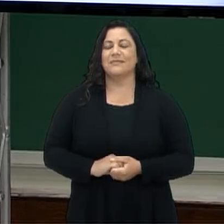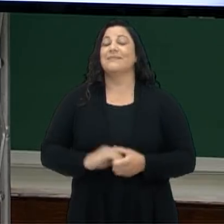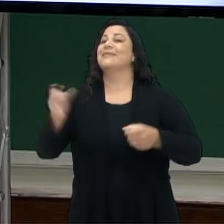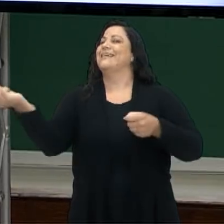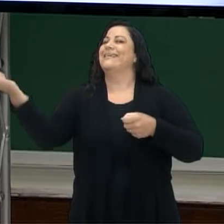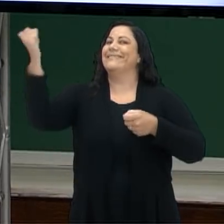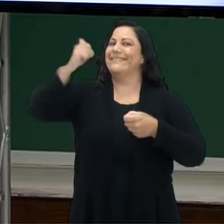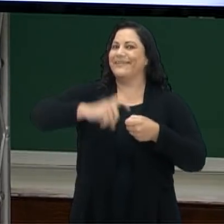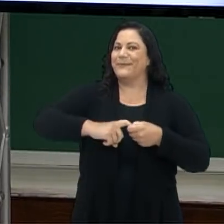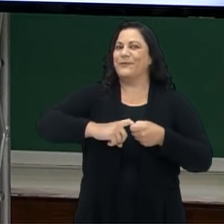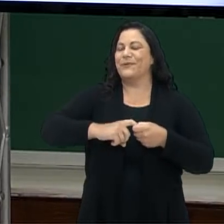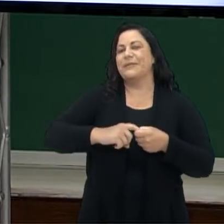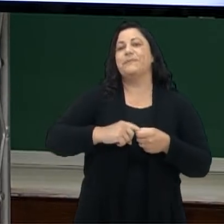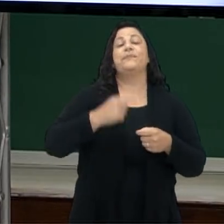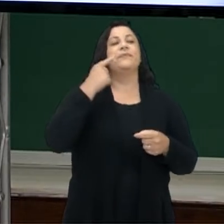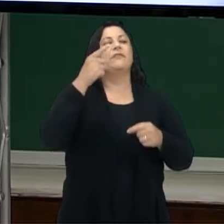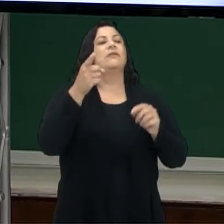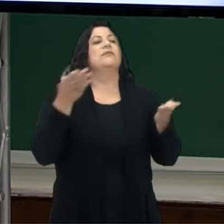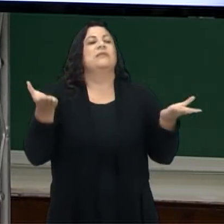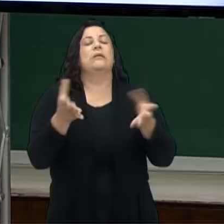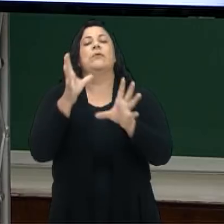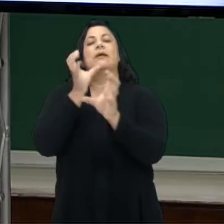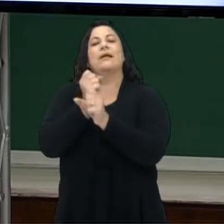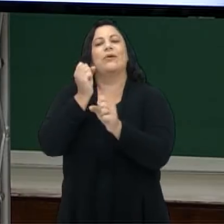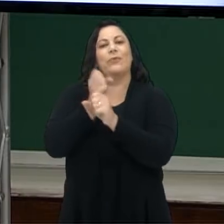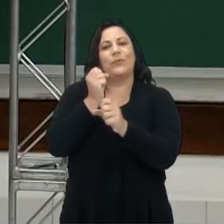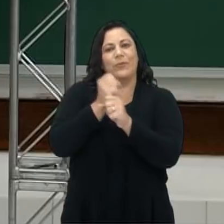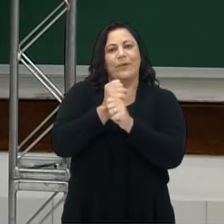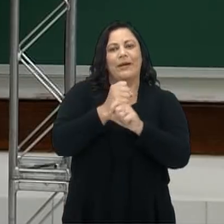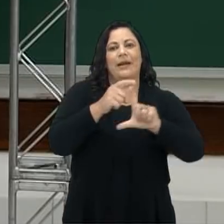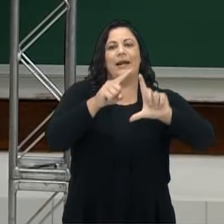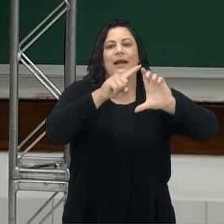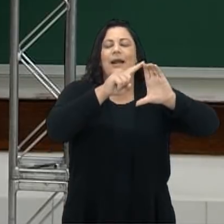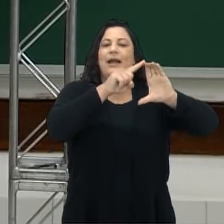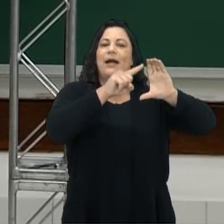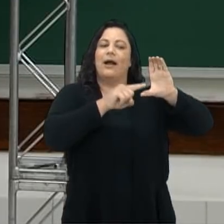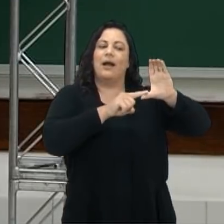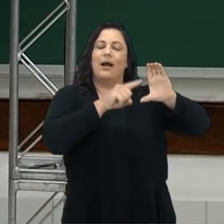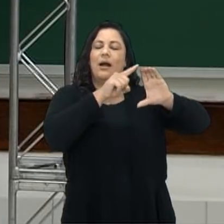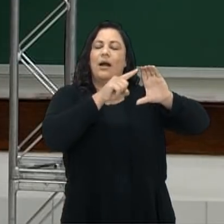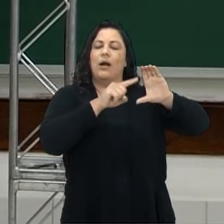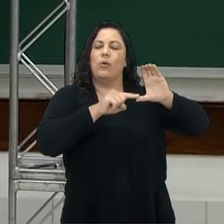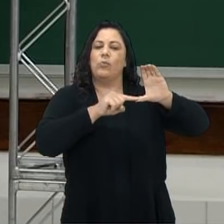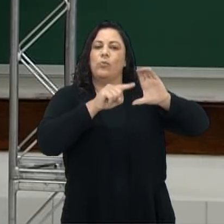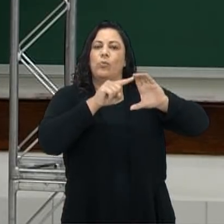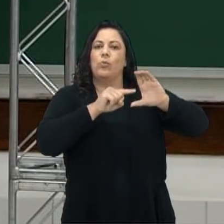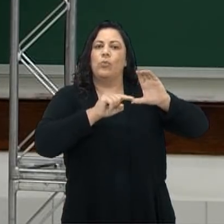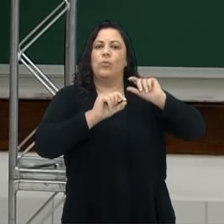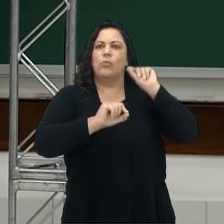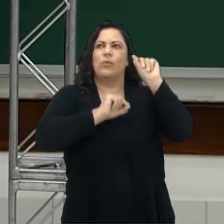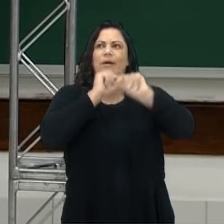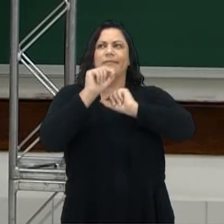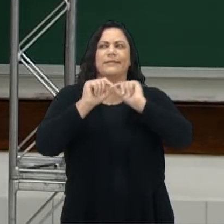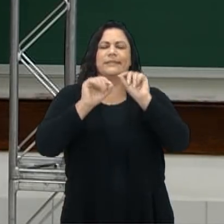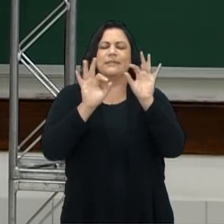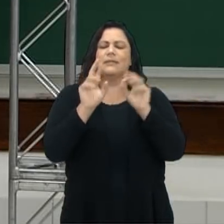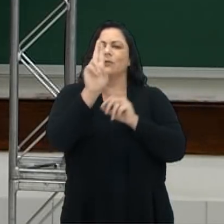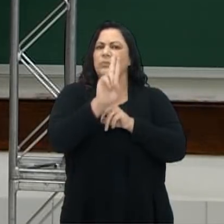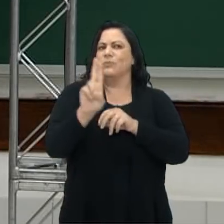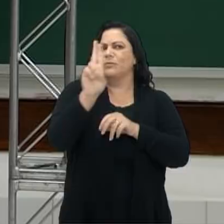Estamos de volta. Vamos então calcular o ângulo central que vai ser usado na construção então do nosso gráfico de setores,